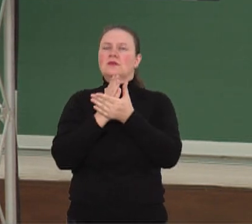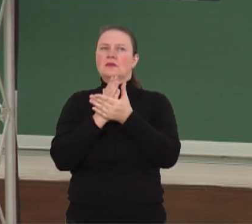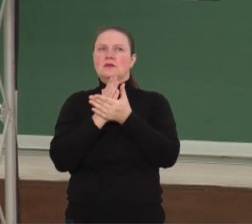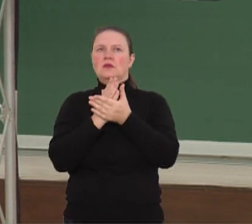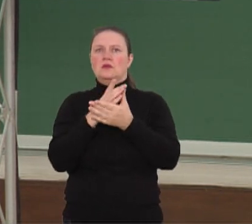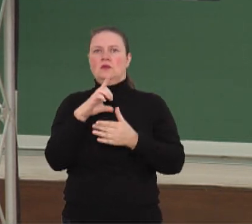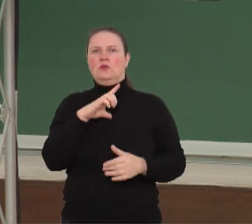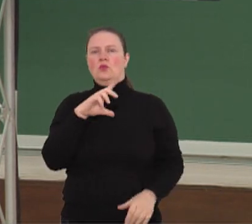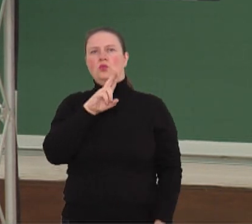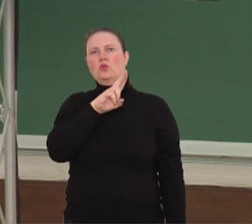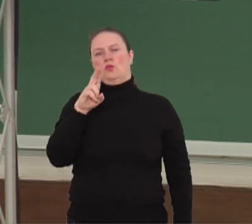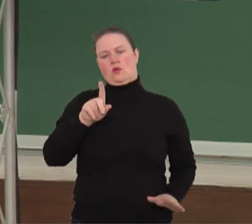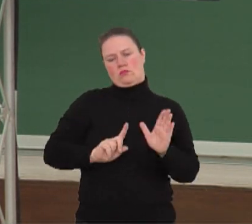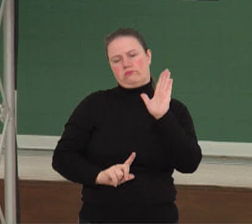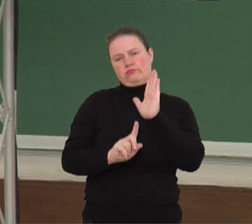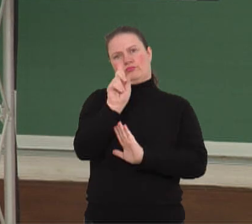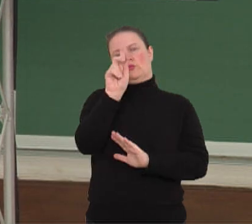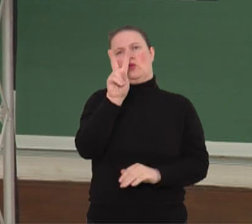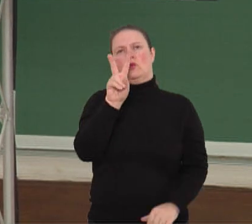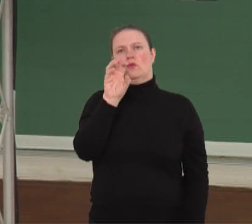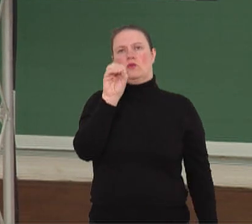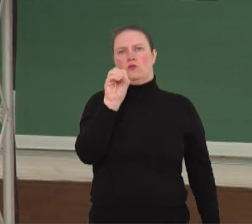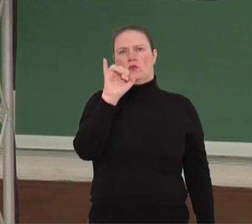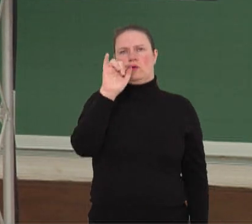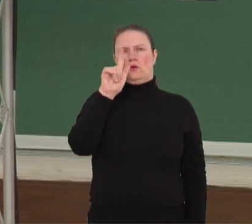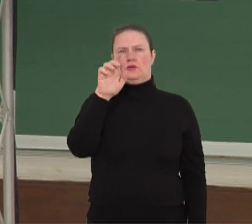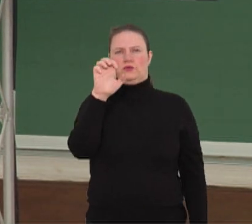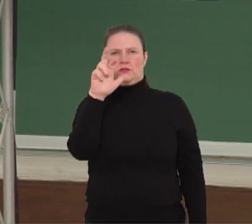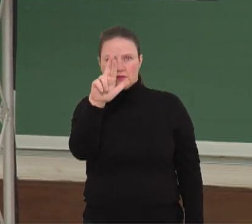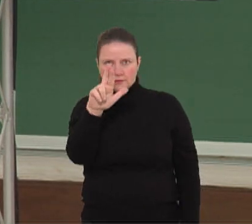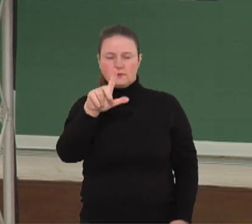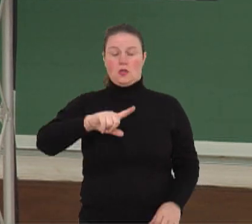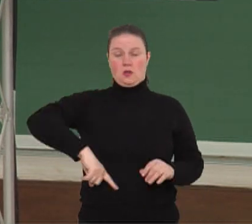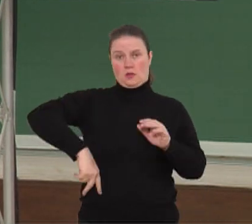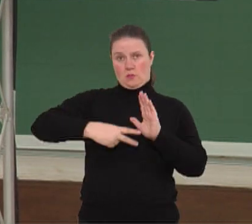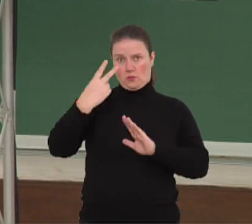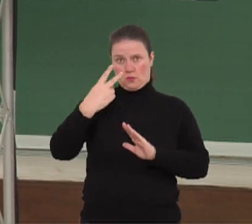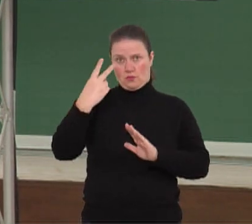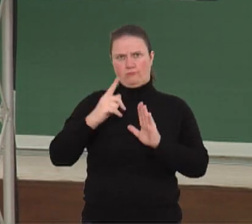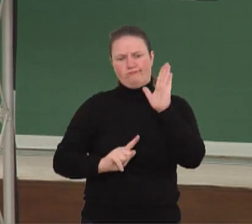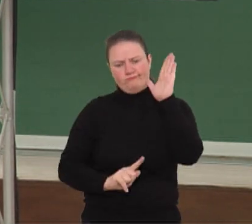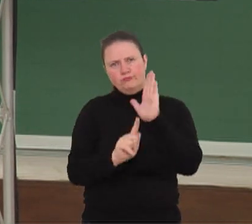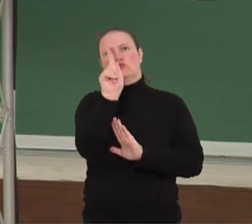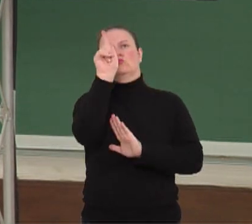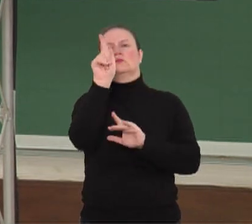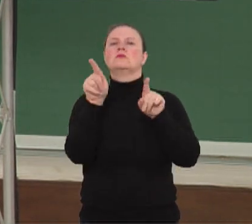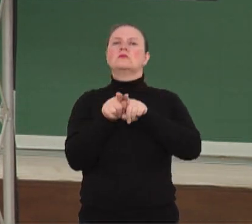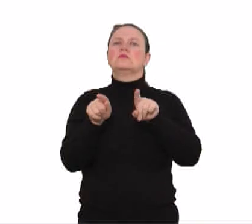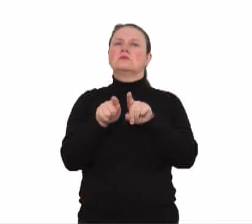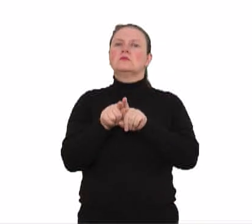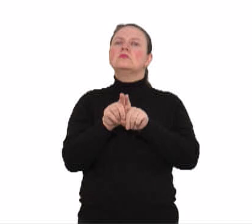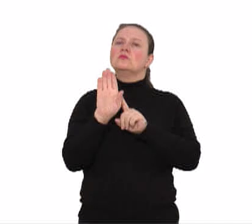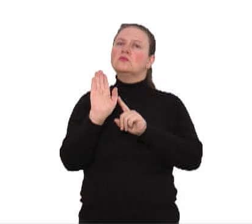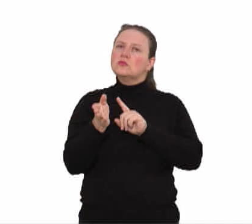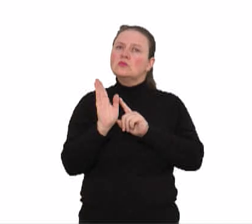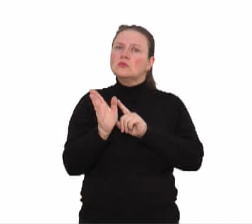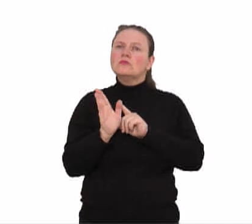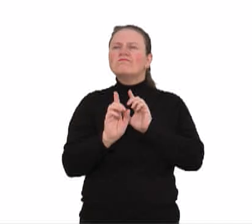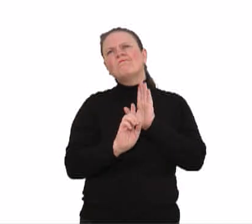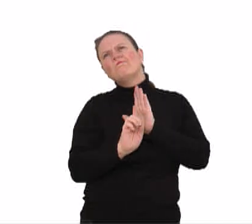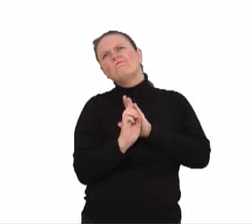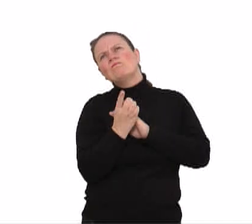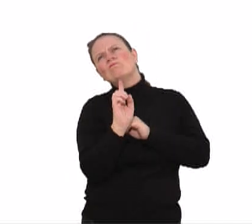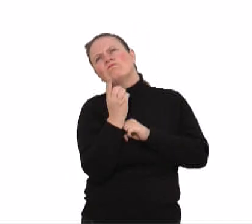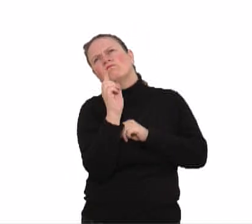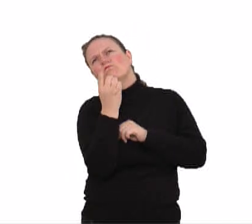chama-se Voyager, foi lançada a primeira e também já foi lançada a segunda Voyager. A primeira Voyager já saiu do sistema solar,